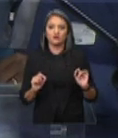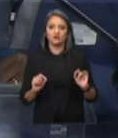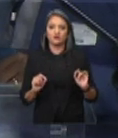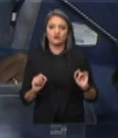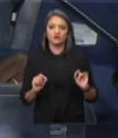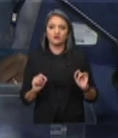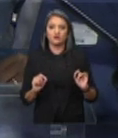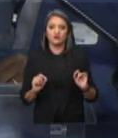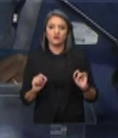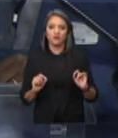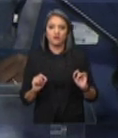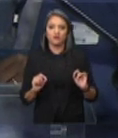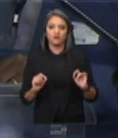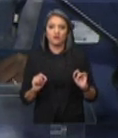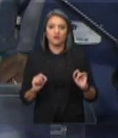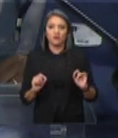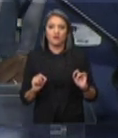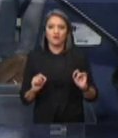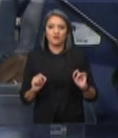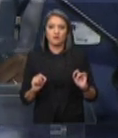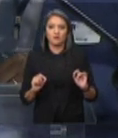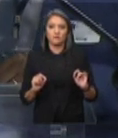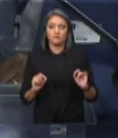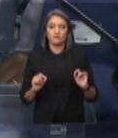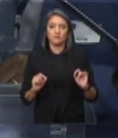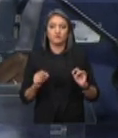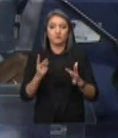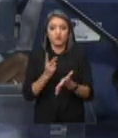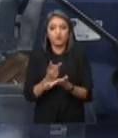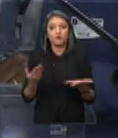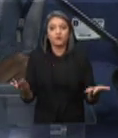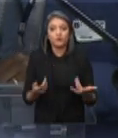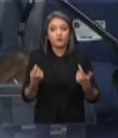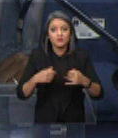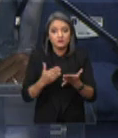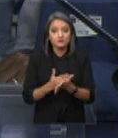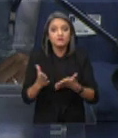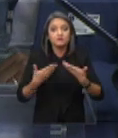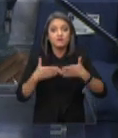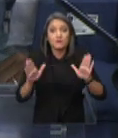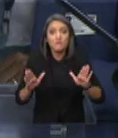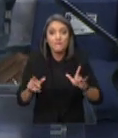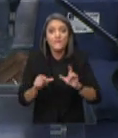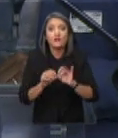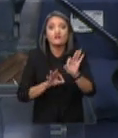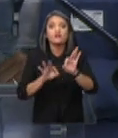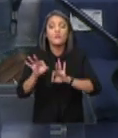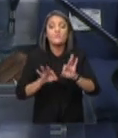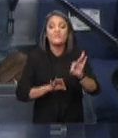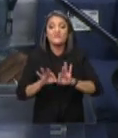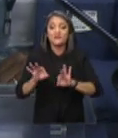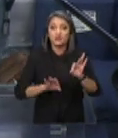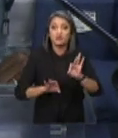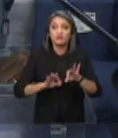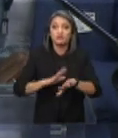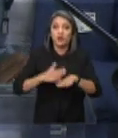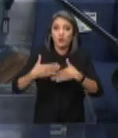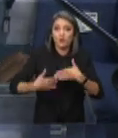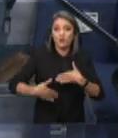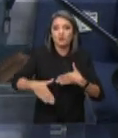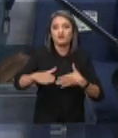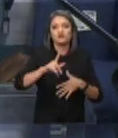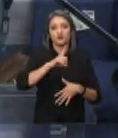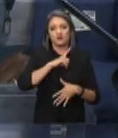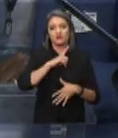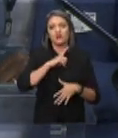diferente do que do que foi falado aqui a gente precisa mesmo agora iniciar essa implantação e criar um plano para que a longo prazo a gente tenha